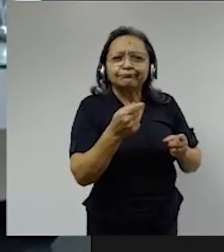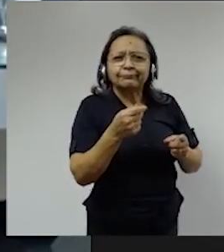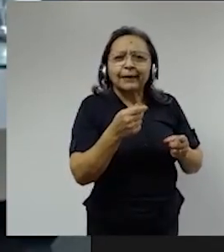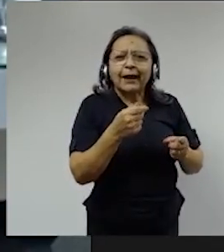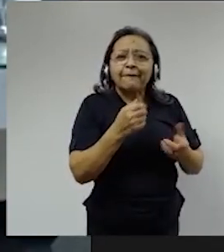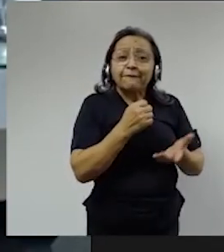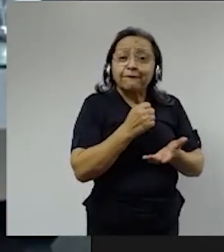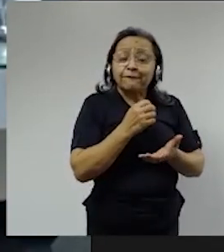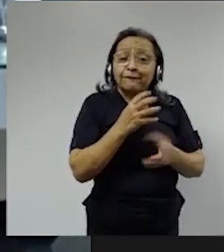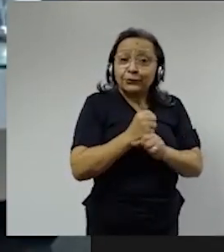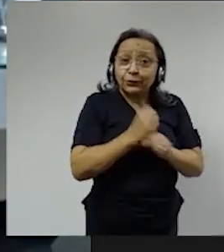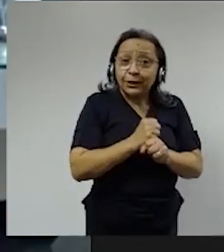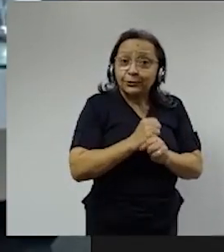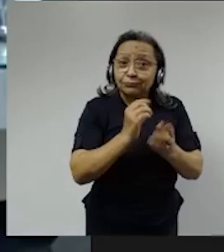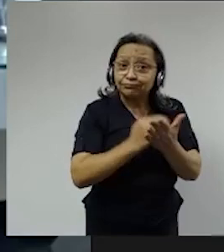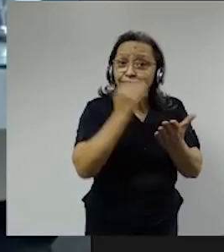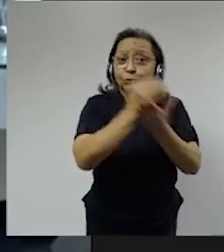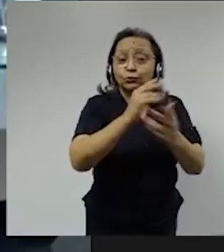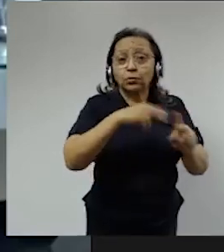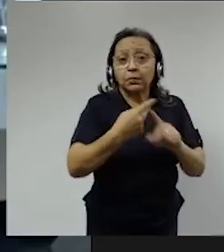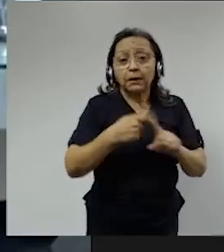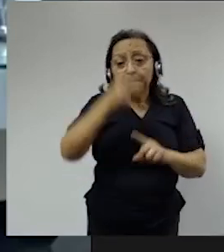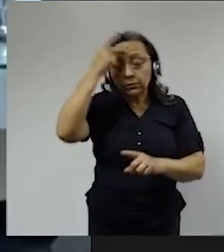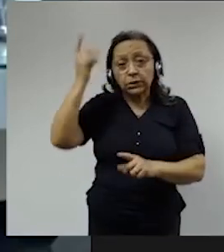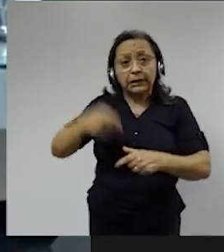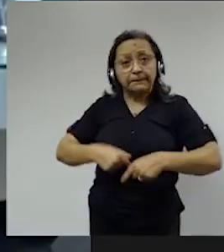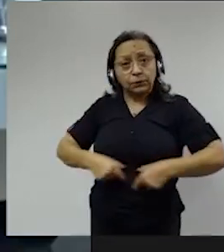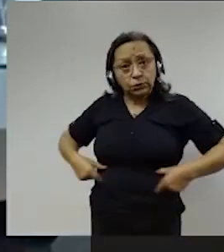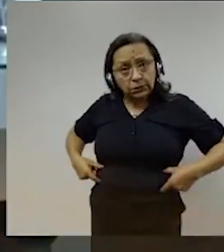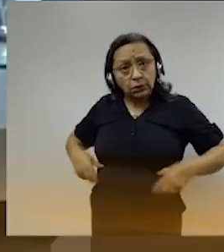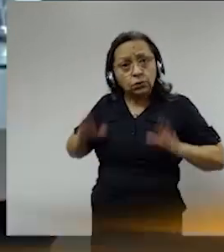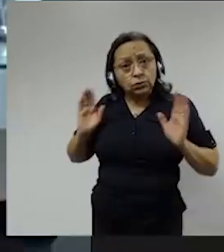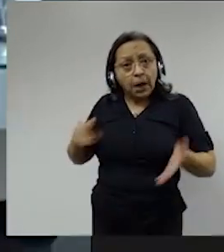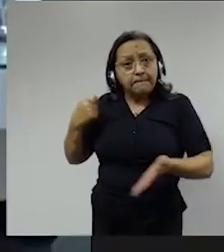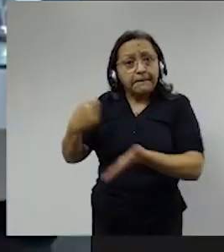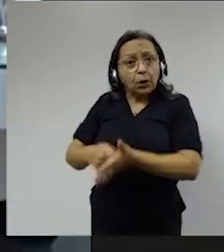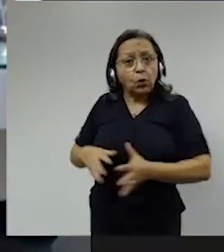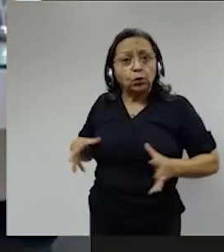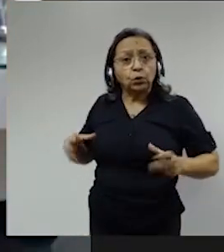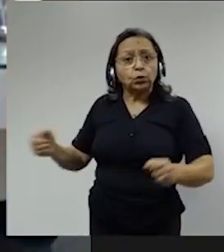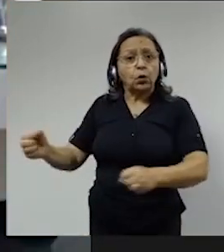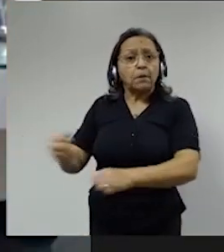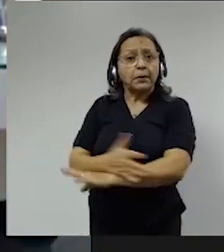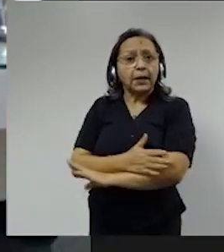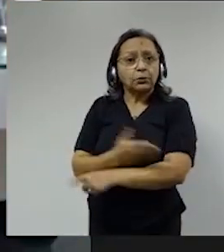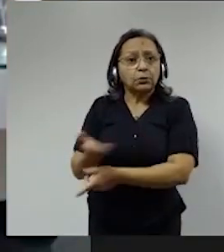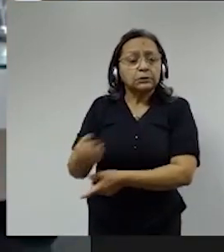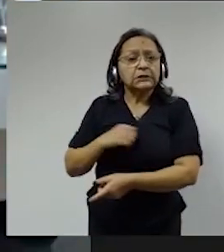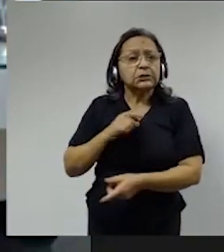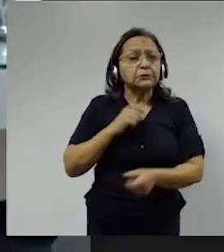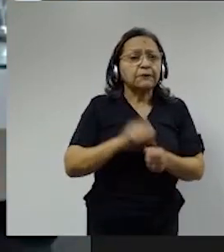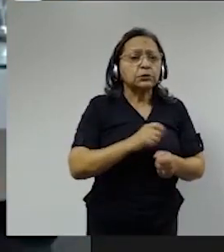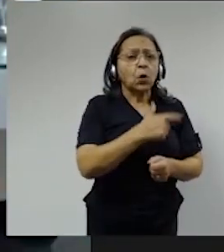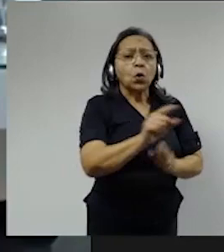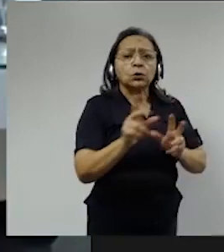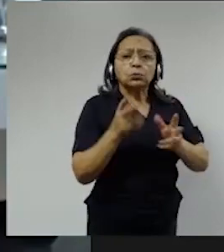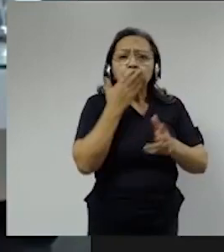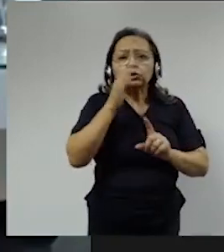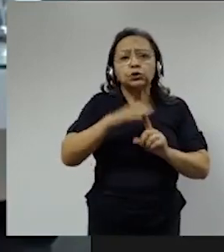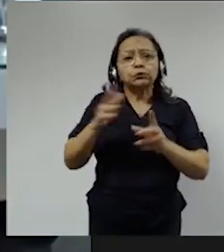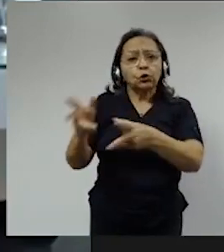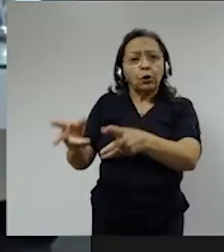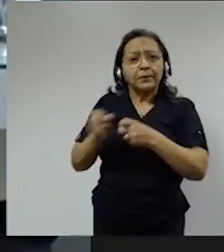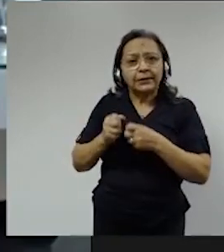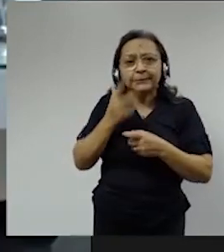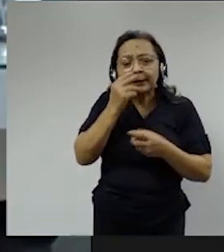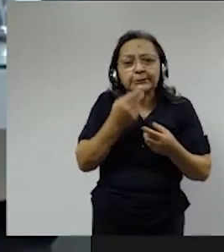está distribuindo aquela live já está pagando direitos autorais, ou seja, a gente teria uma dupla cobrança. Se a gente faz um paralelo com a legislação